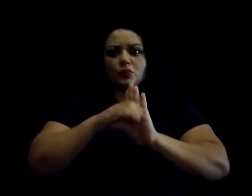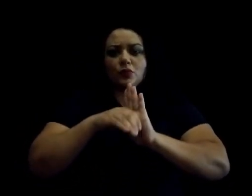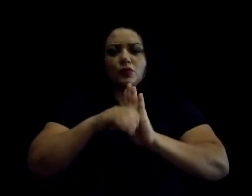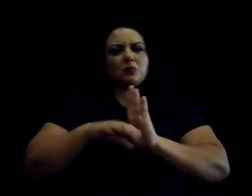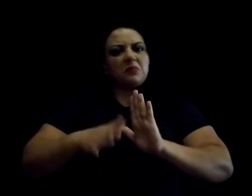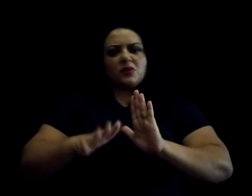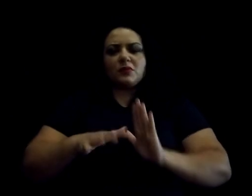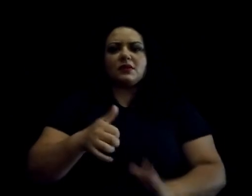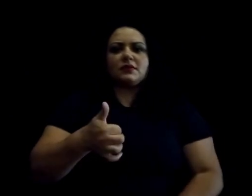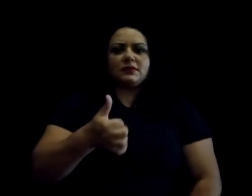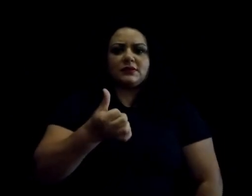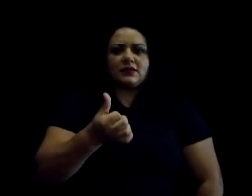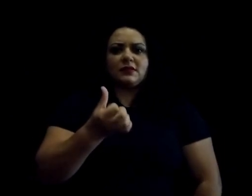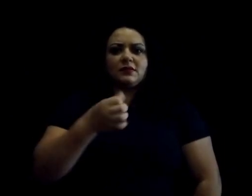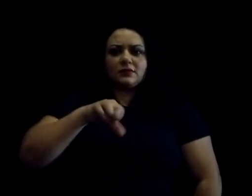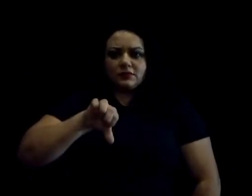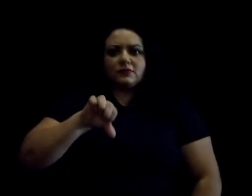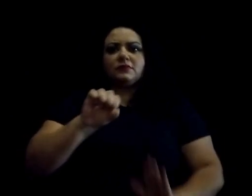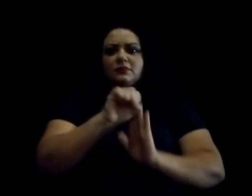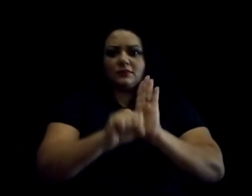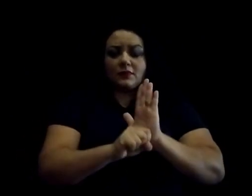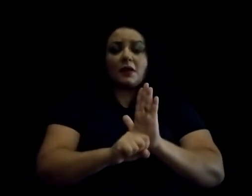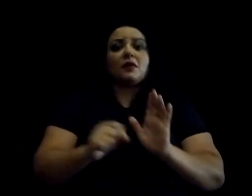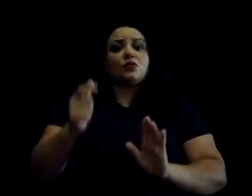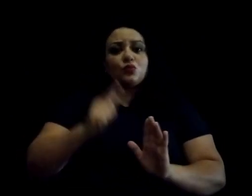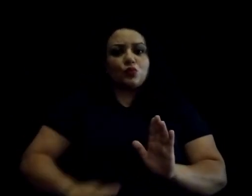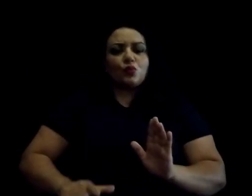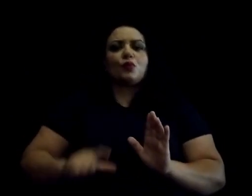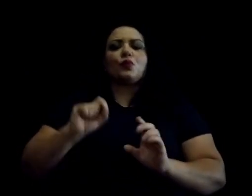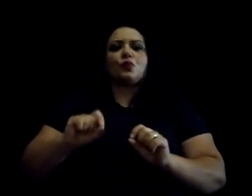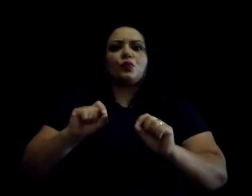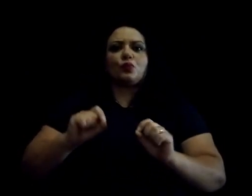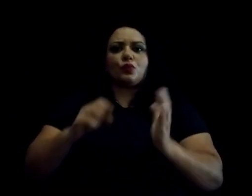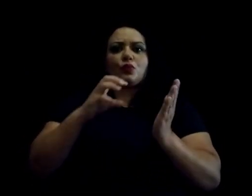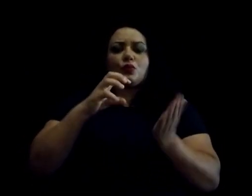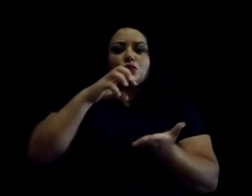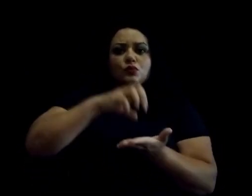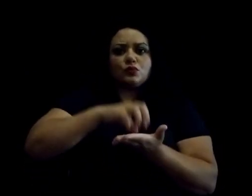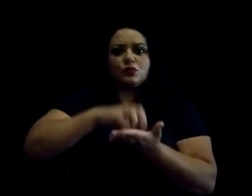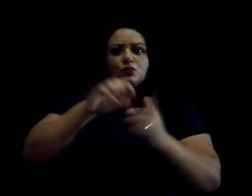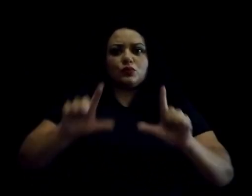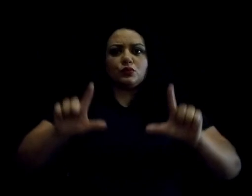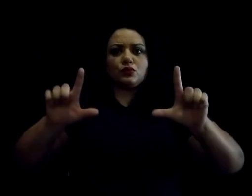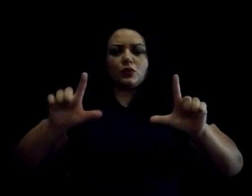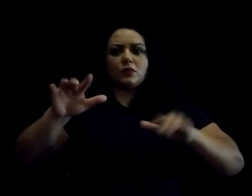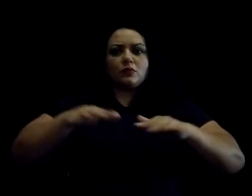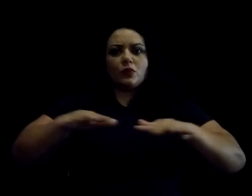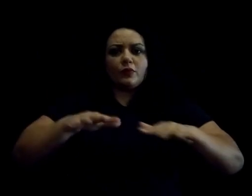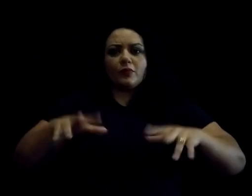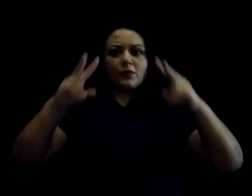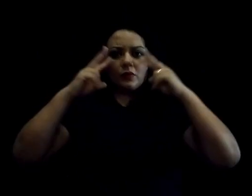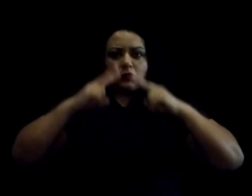sido criado já no século XIX. Mais uma vez, o deslocamento do centro do quadro, induzindo o movimento